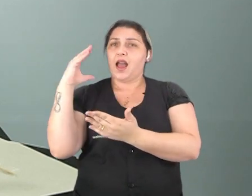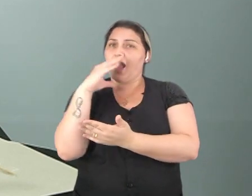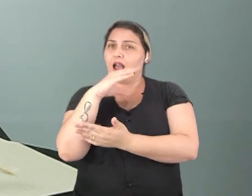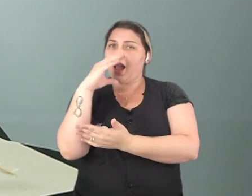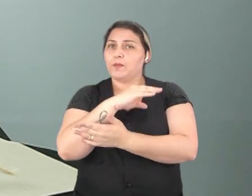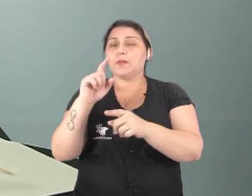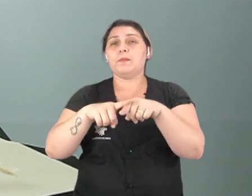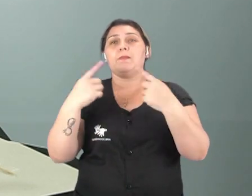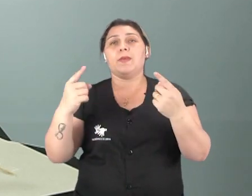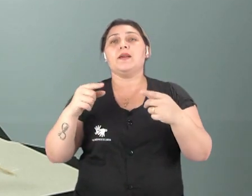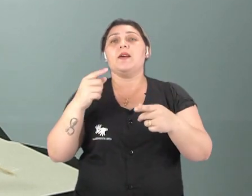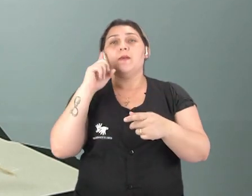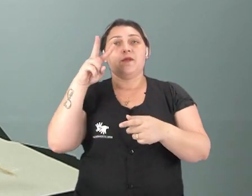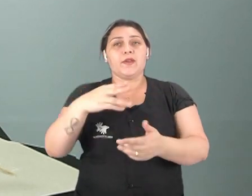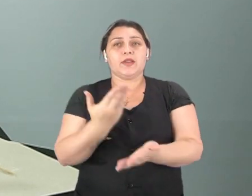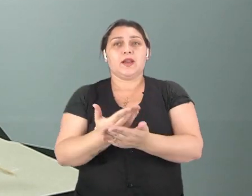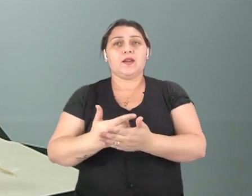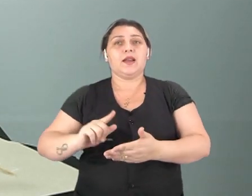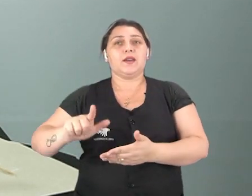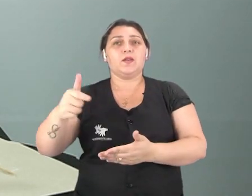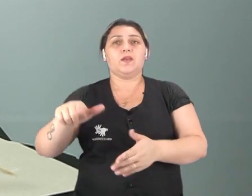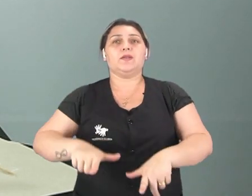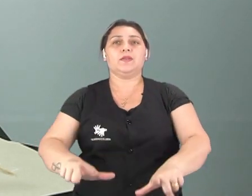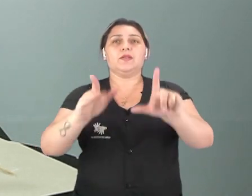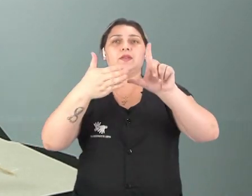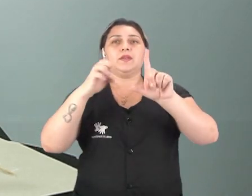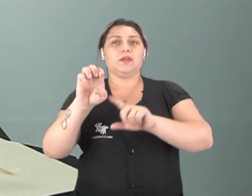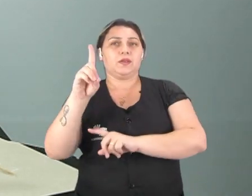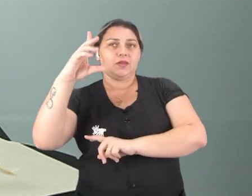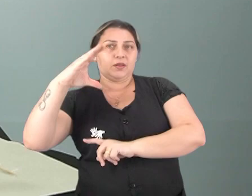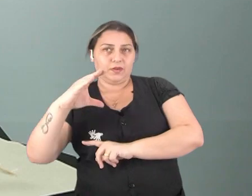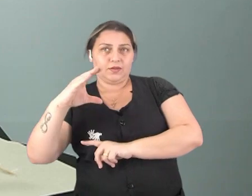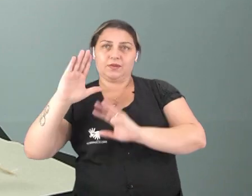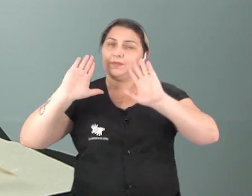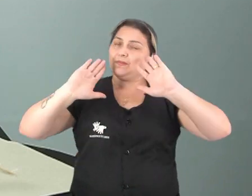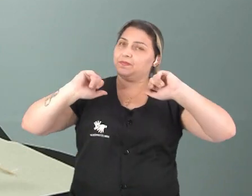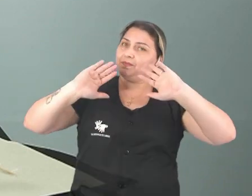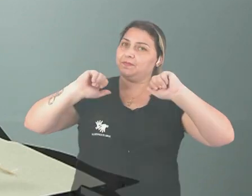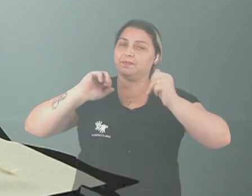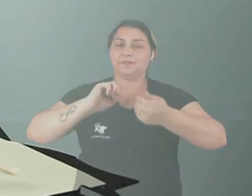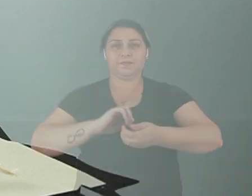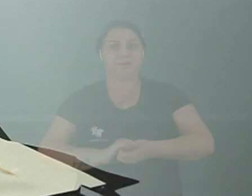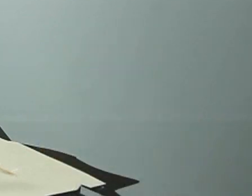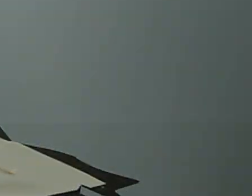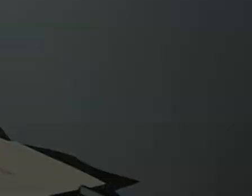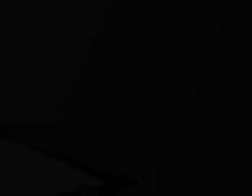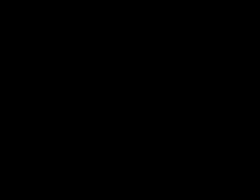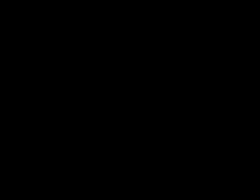rápido, mas para acessar essa aula e outras, acesse a plataforma Eduque. Tchau, tchau!